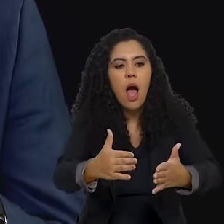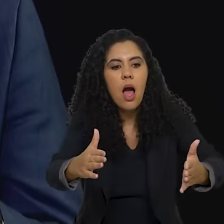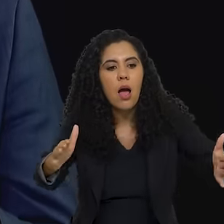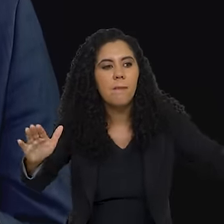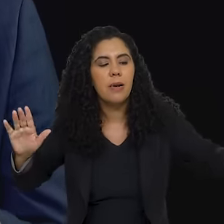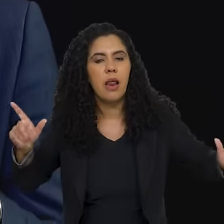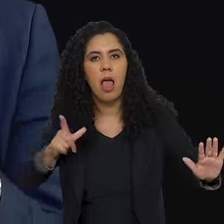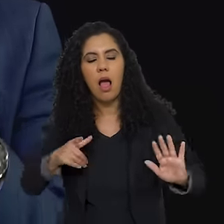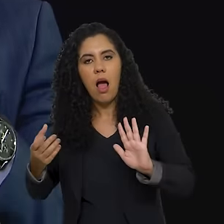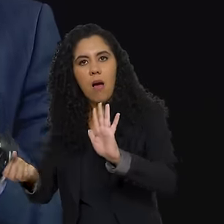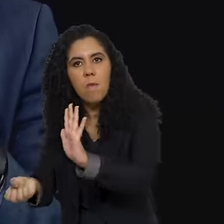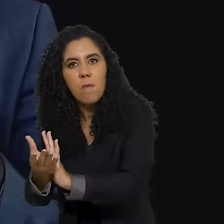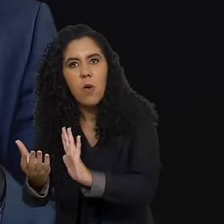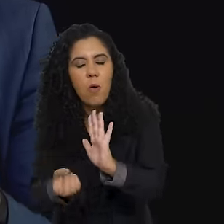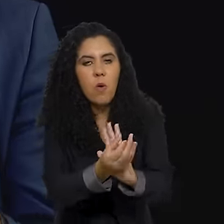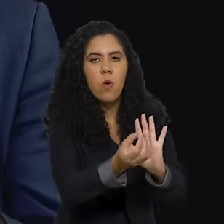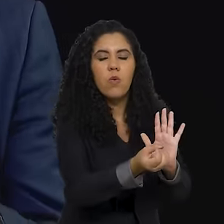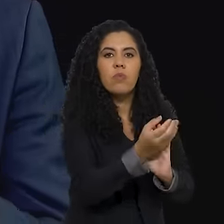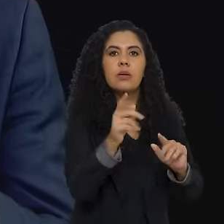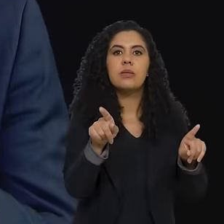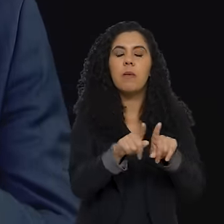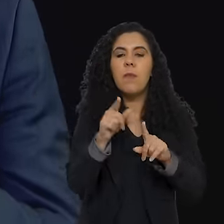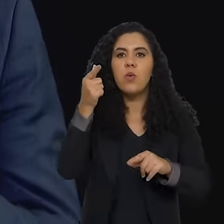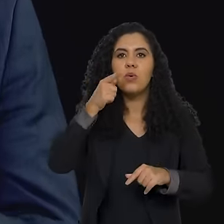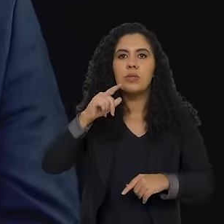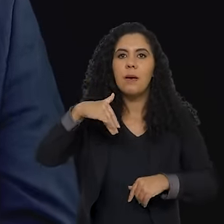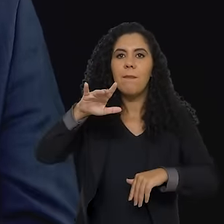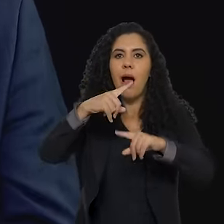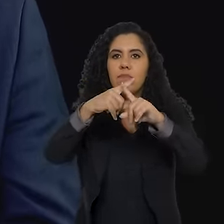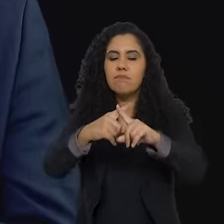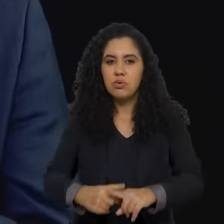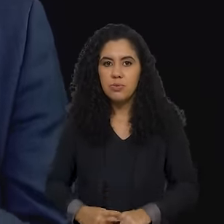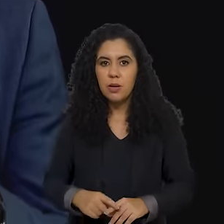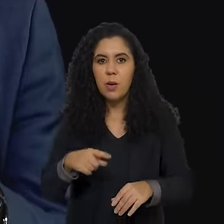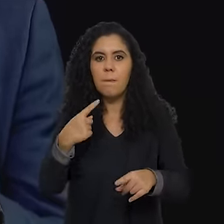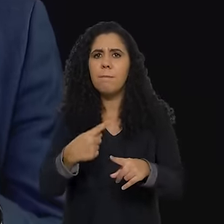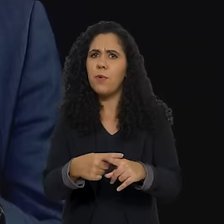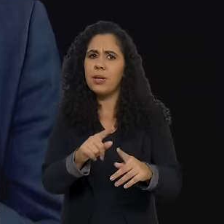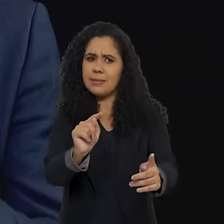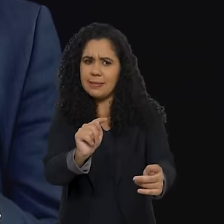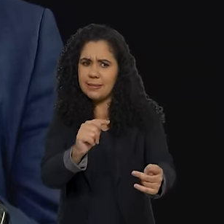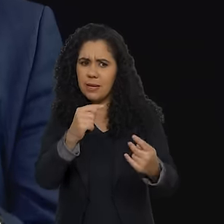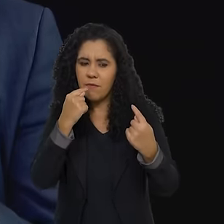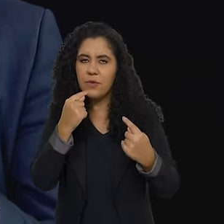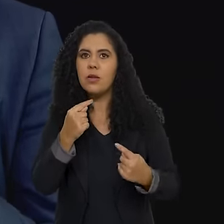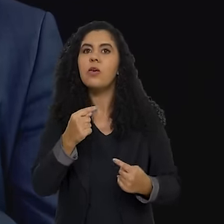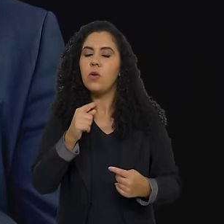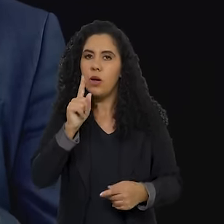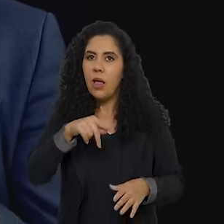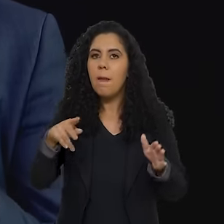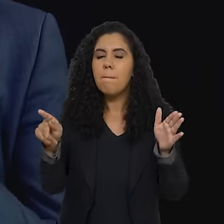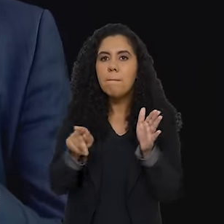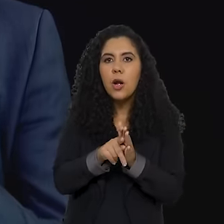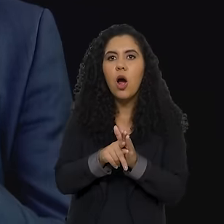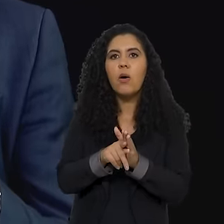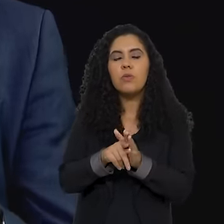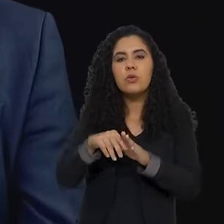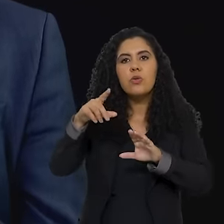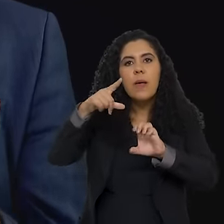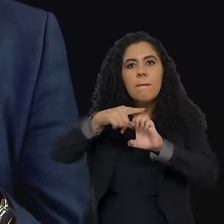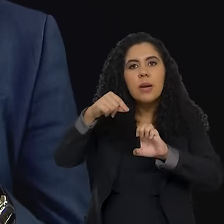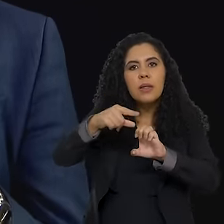sua produtividade, para que elas possam ter mais competitividade, né? Porque esse é sempre um desafio do pequeno,